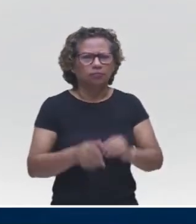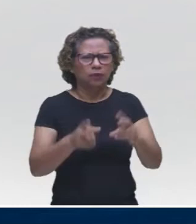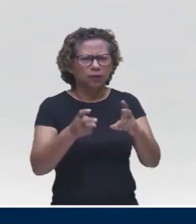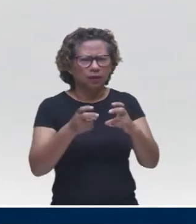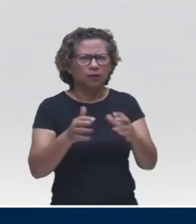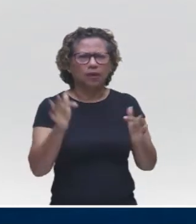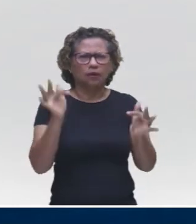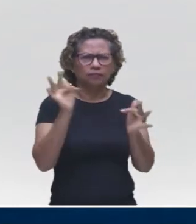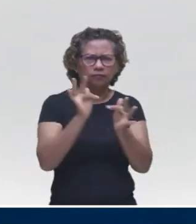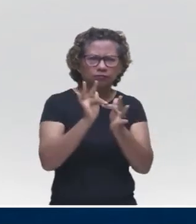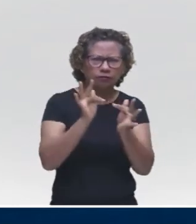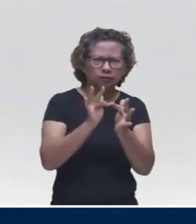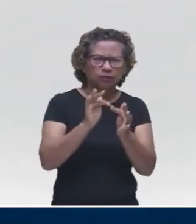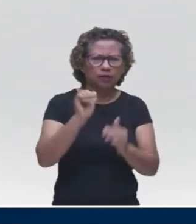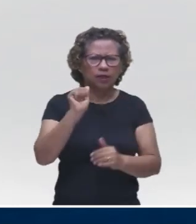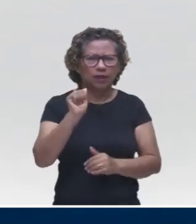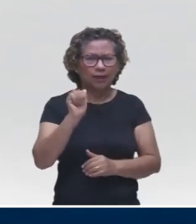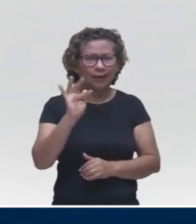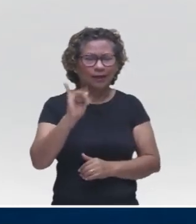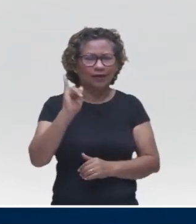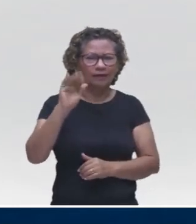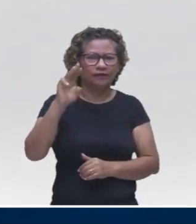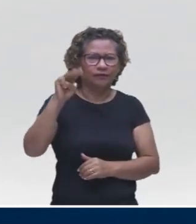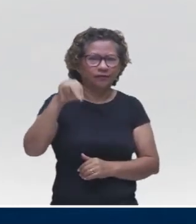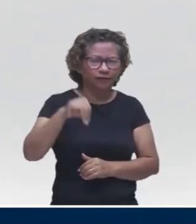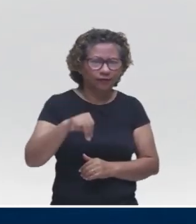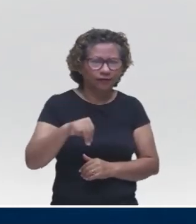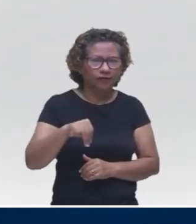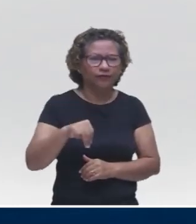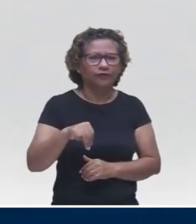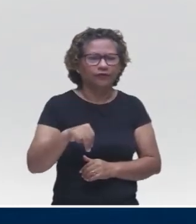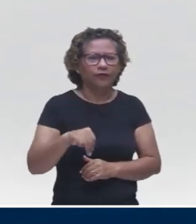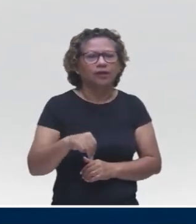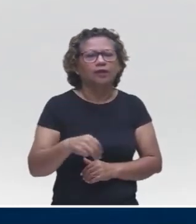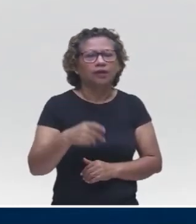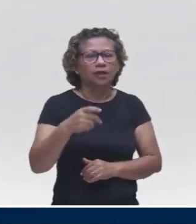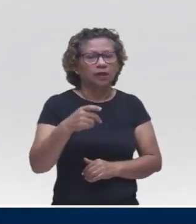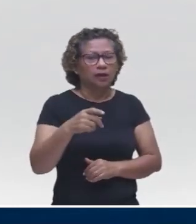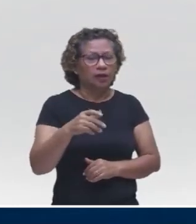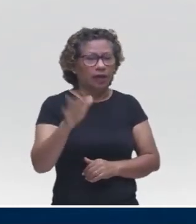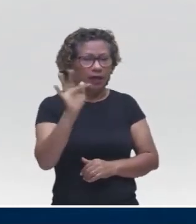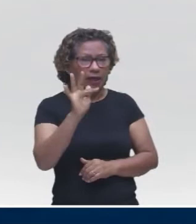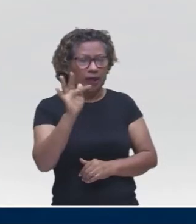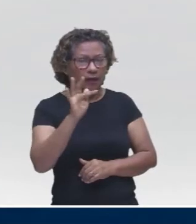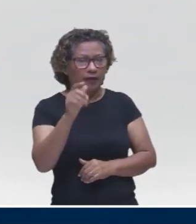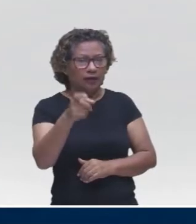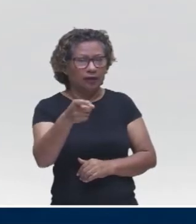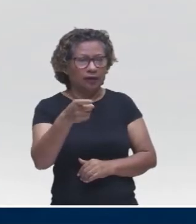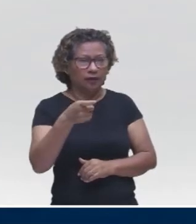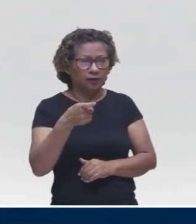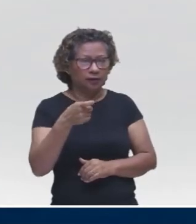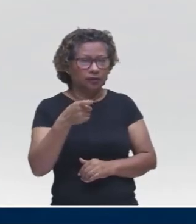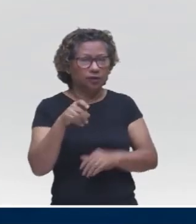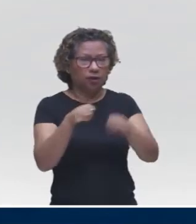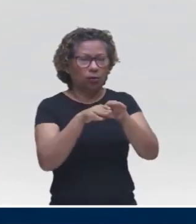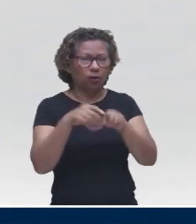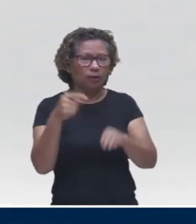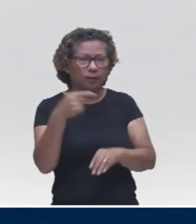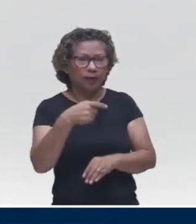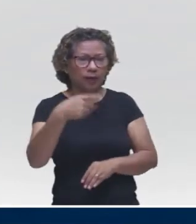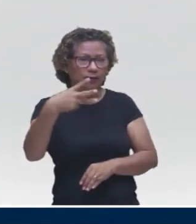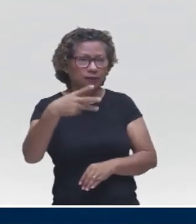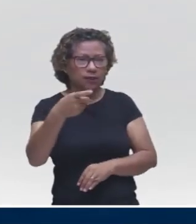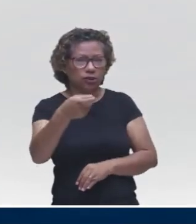x igual a menos 3x mais 5. E determine, letra